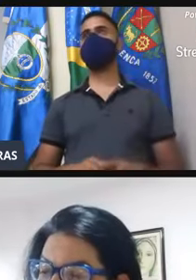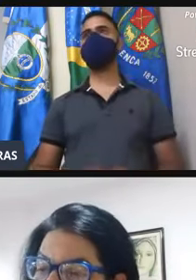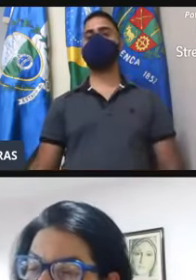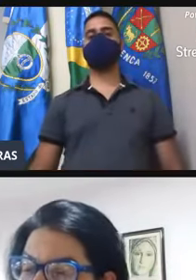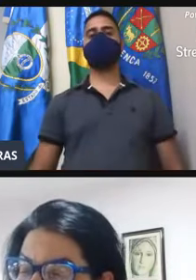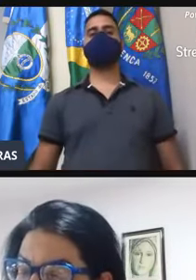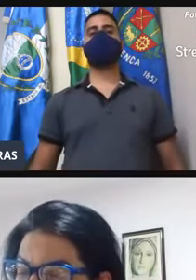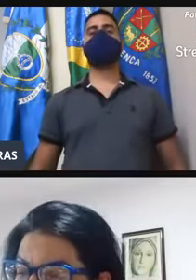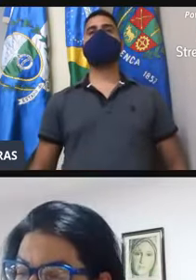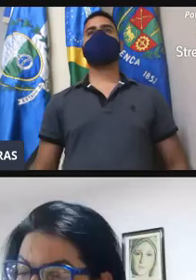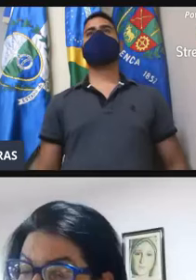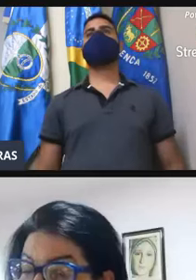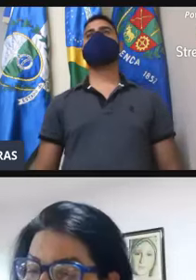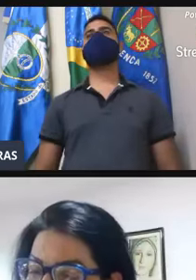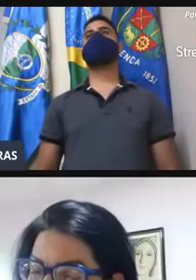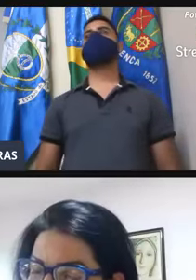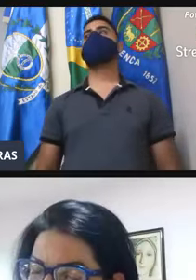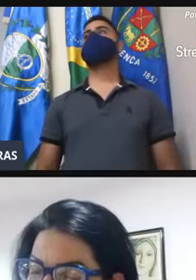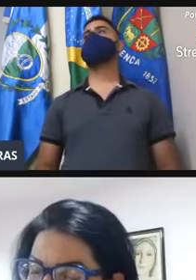Próximo vereador,